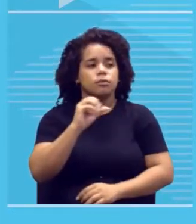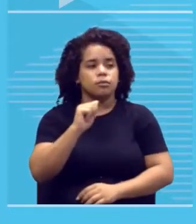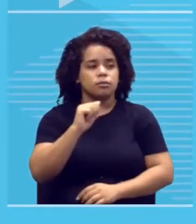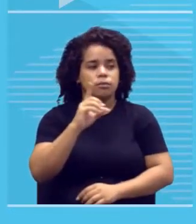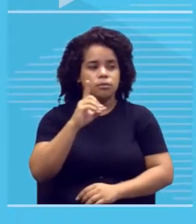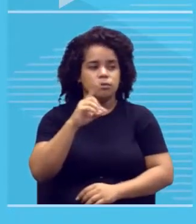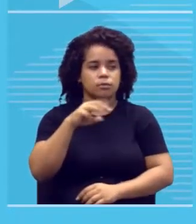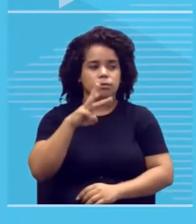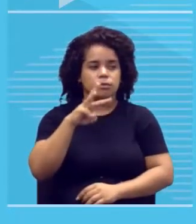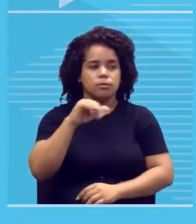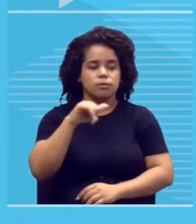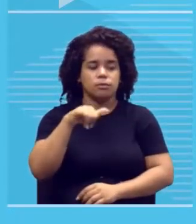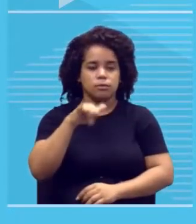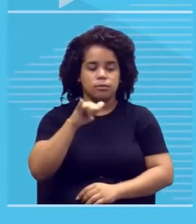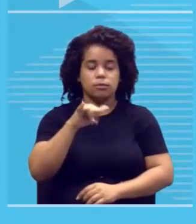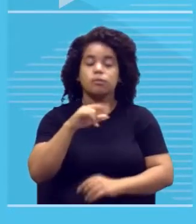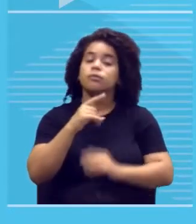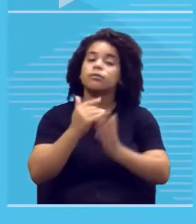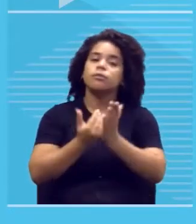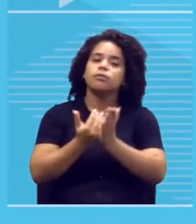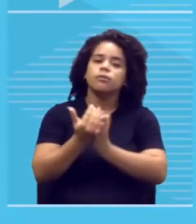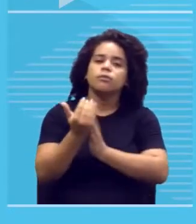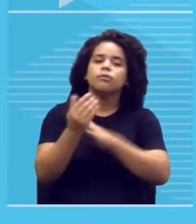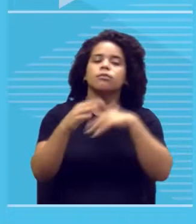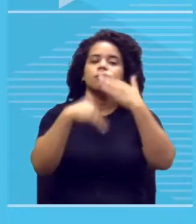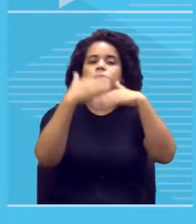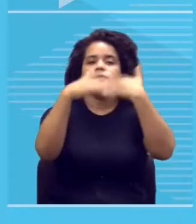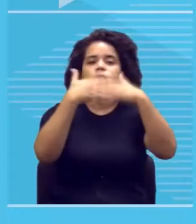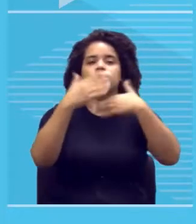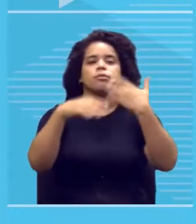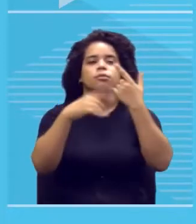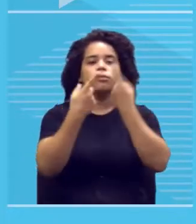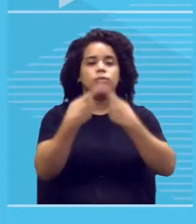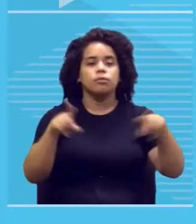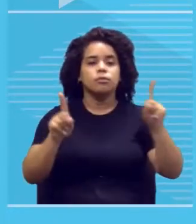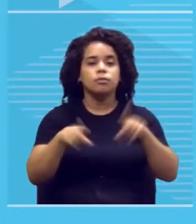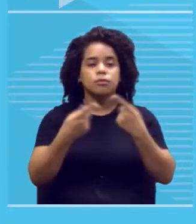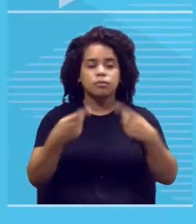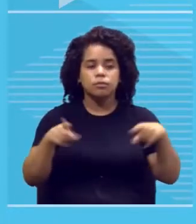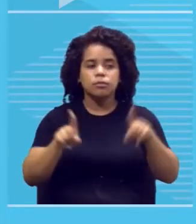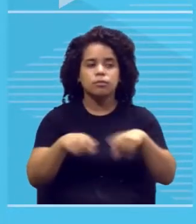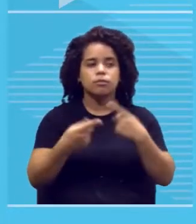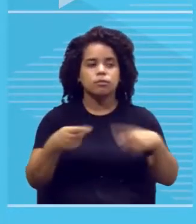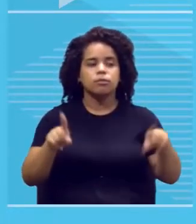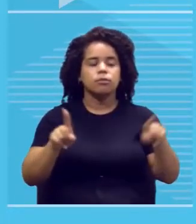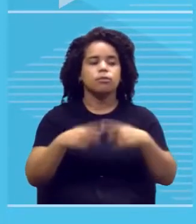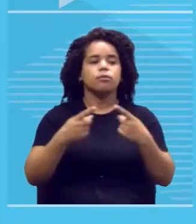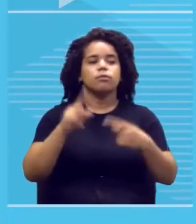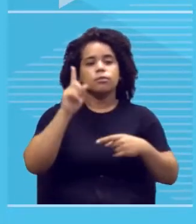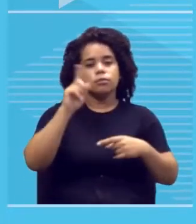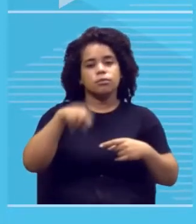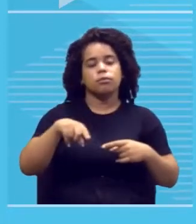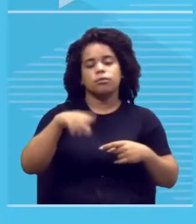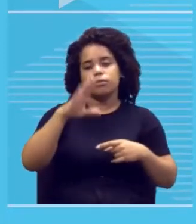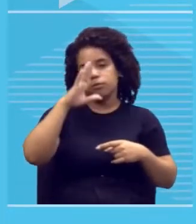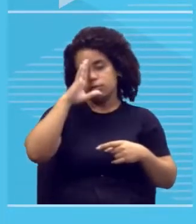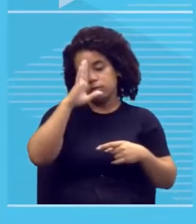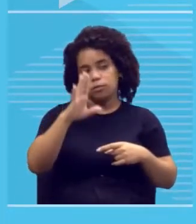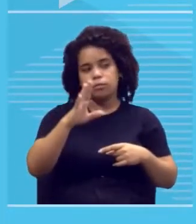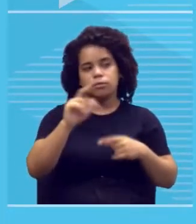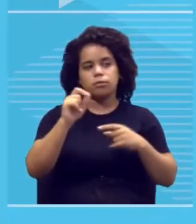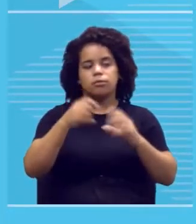começou não é o mercado a crescer dos musicais e é o preferido a característica